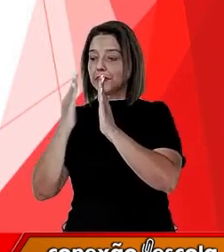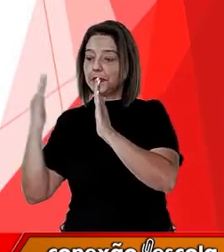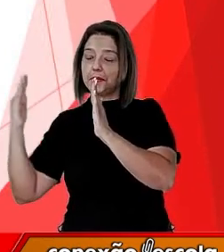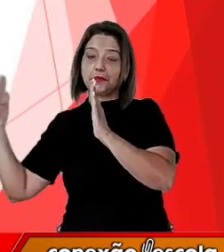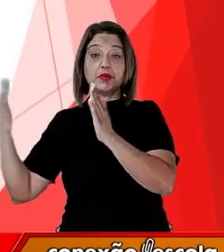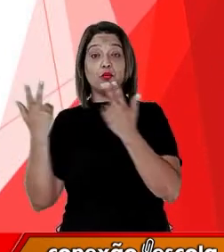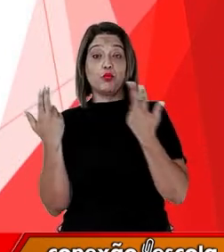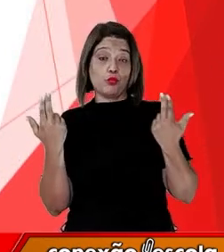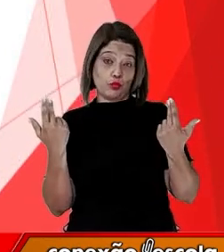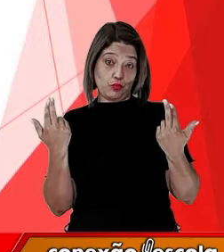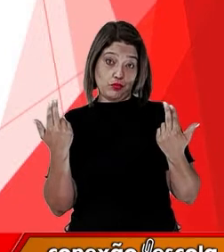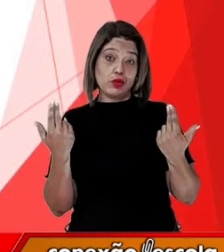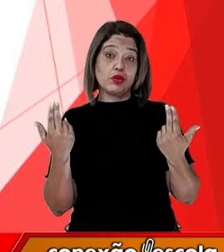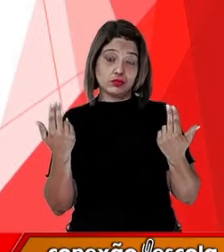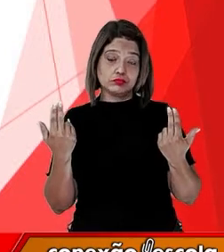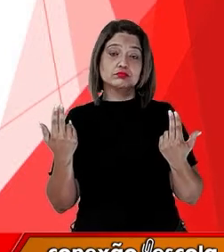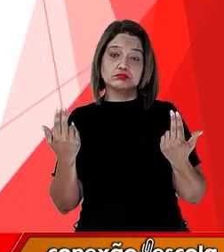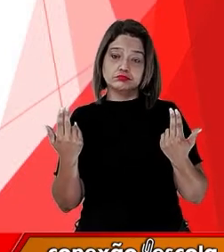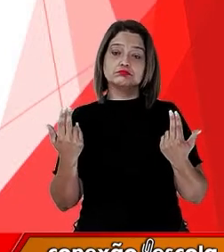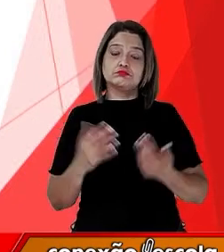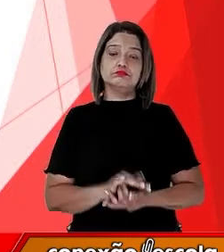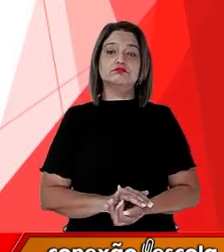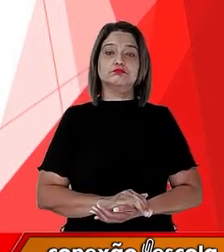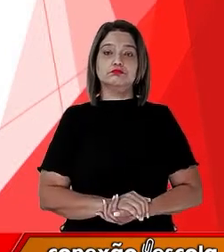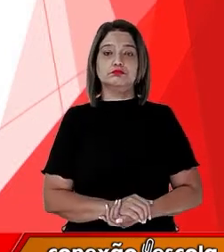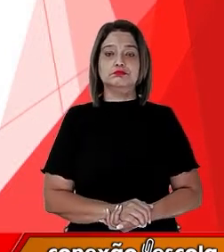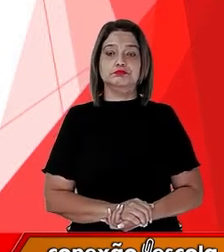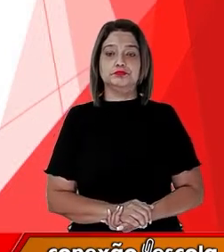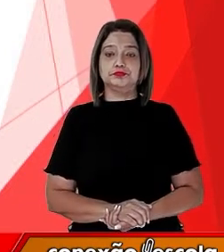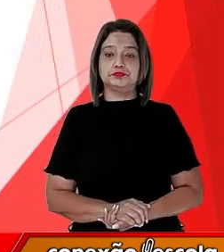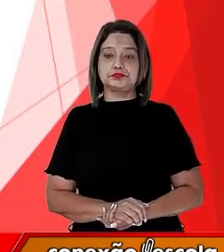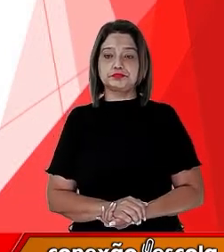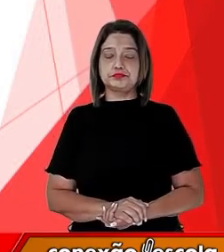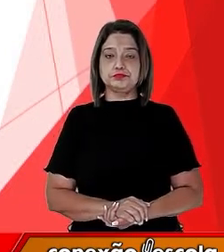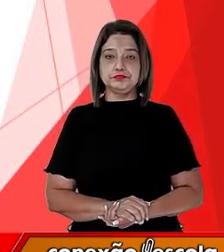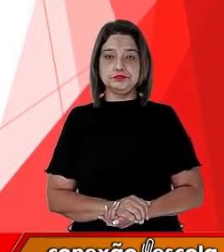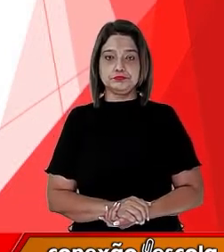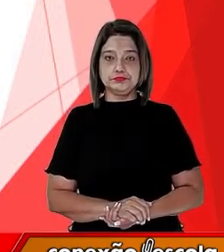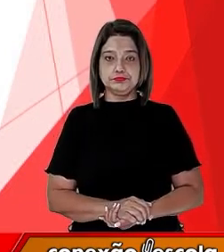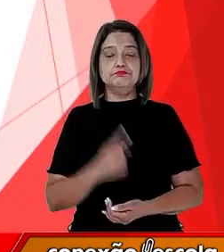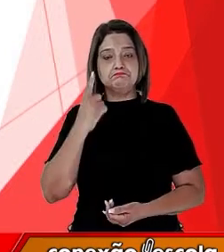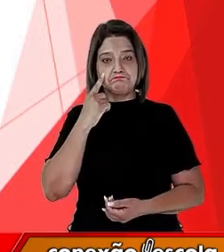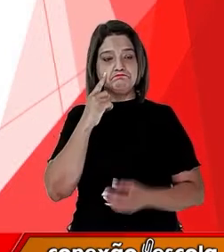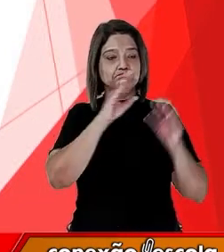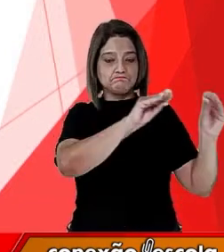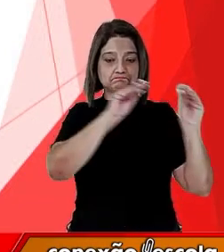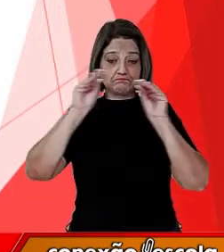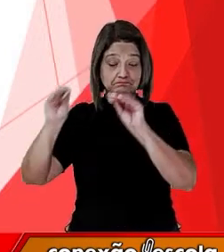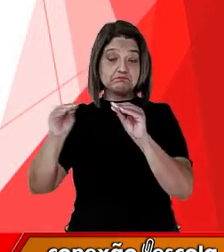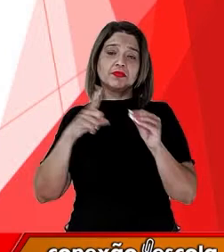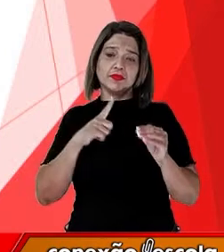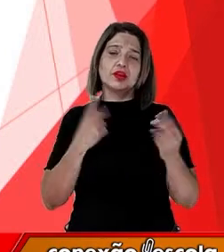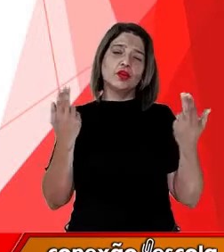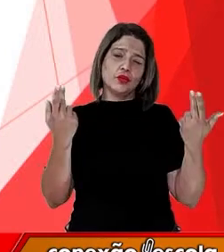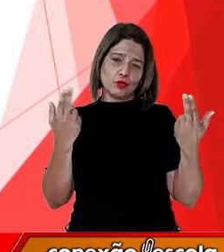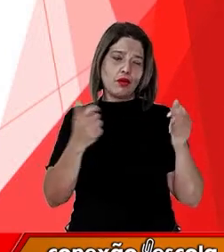pontos, transformou nesse. Então, nós temos pontos aí correspondentes na translação.